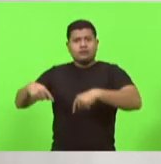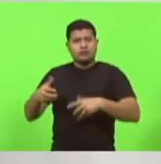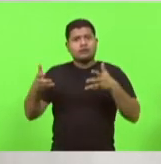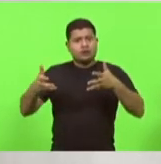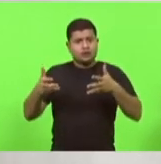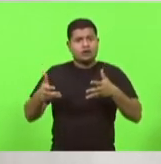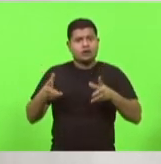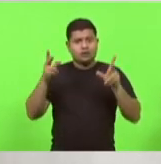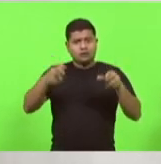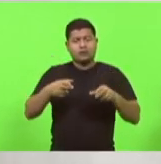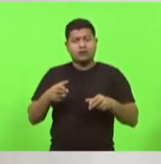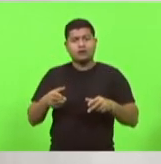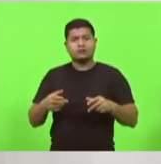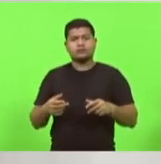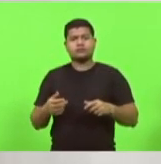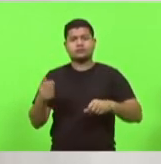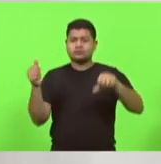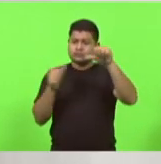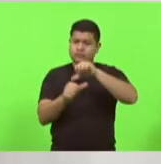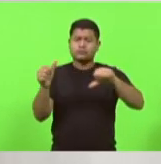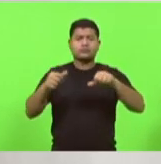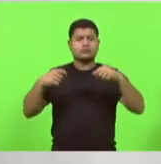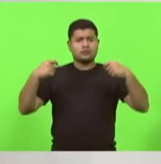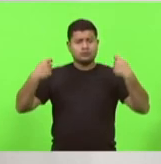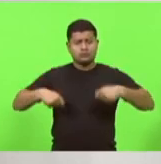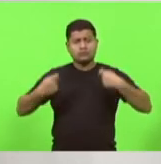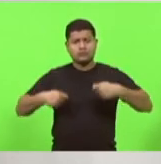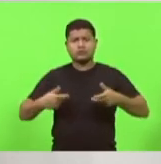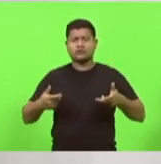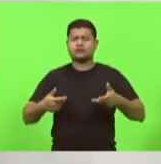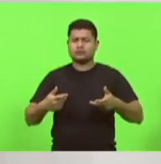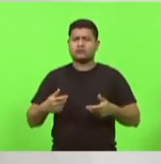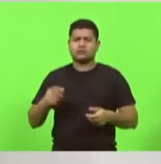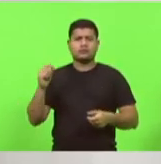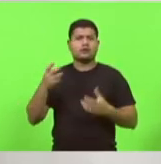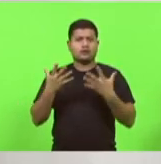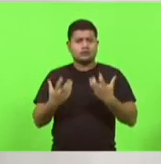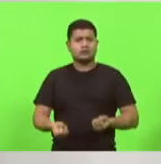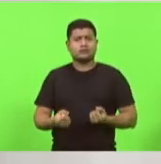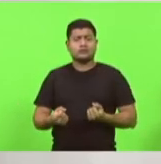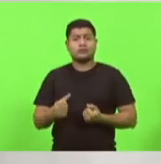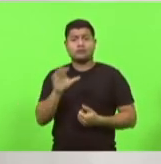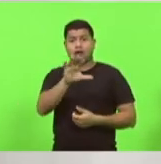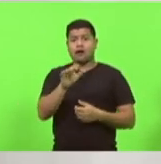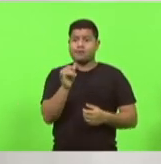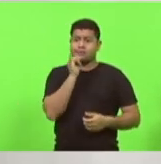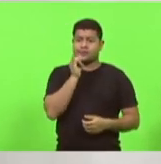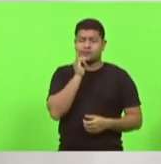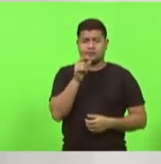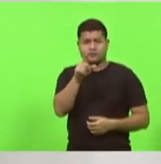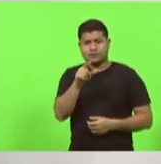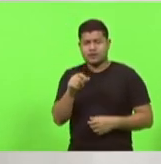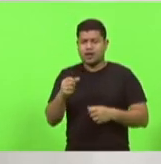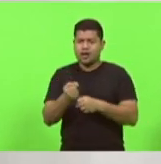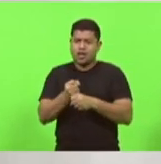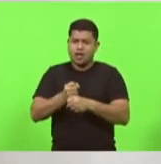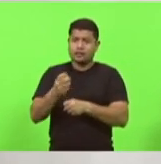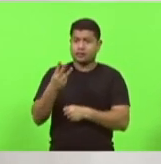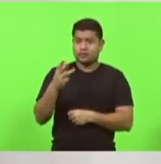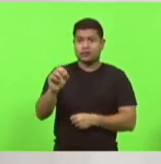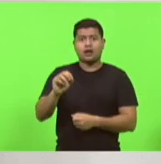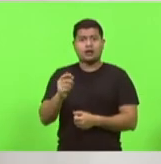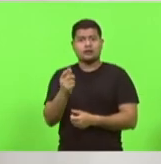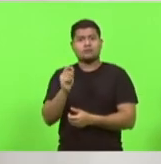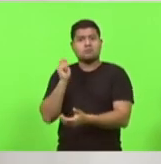Vamos fazer a mudança que é necessária. Agora, ah, você contribuiu 30 anos,